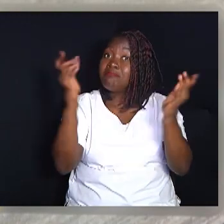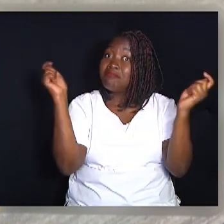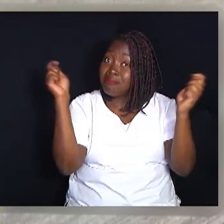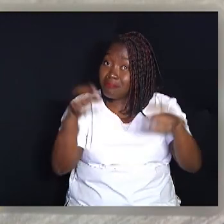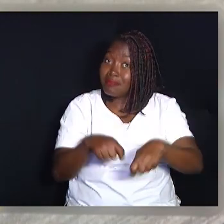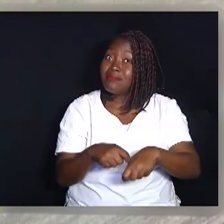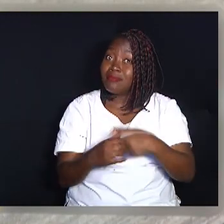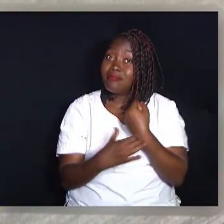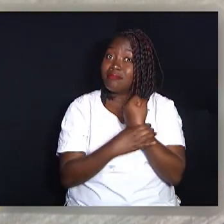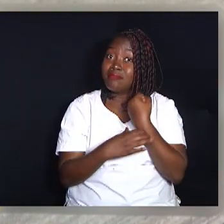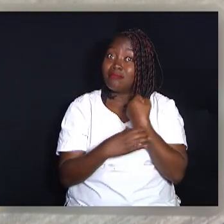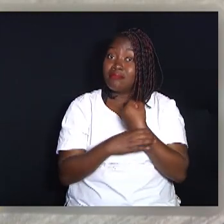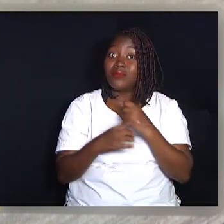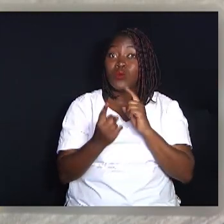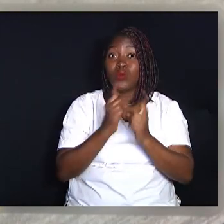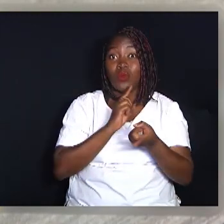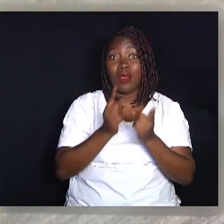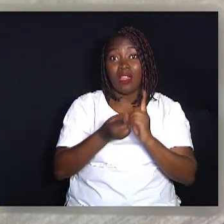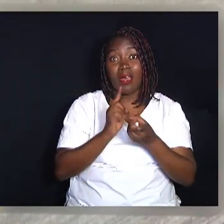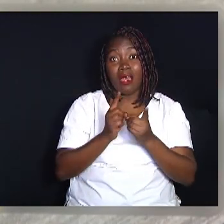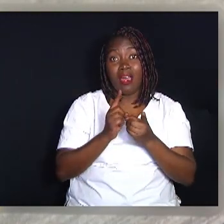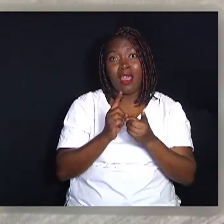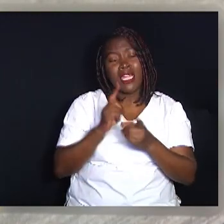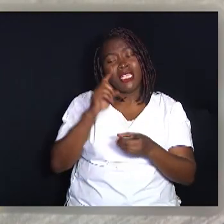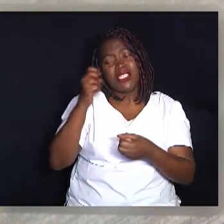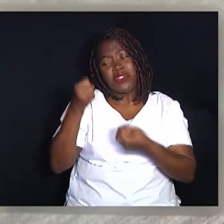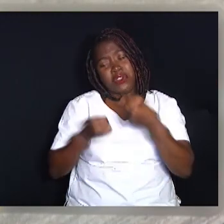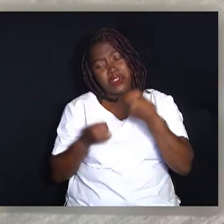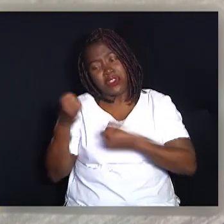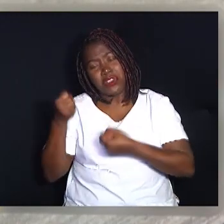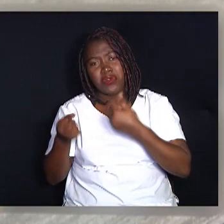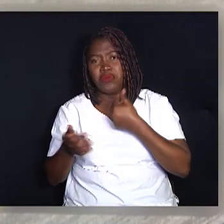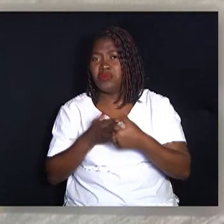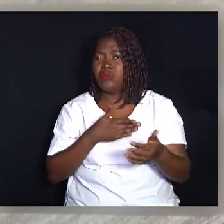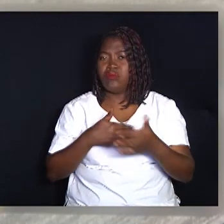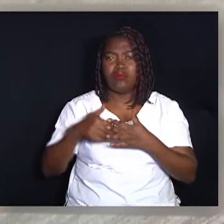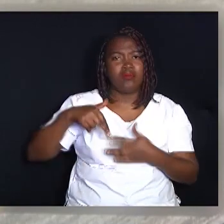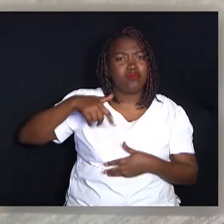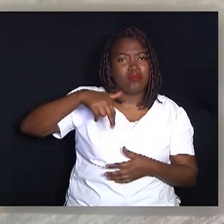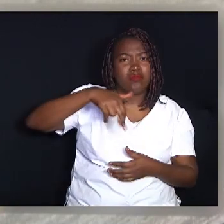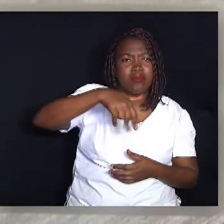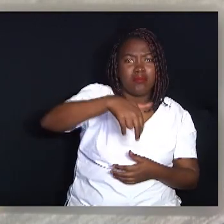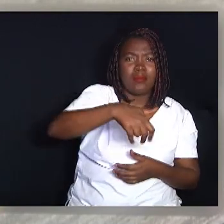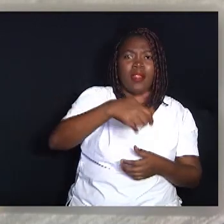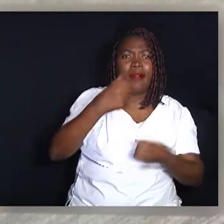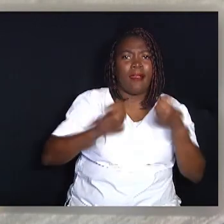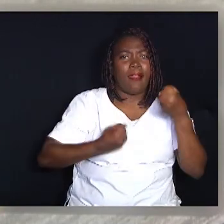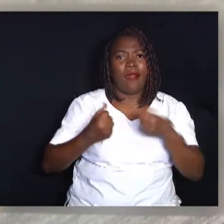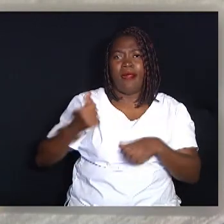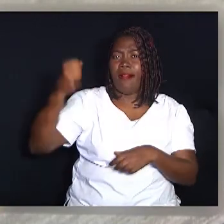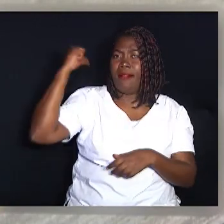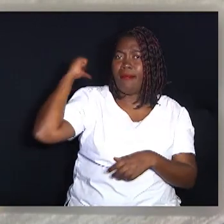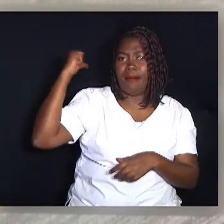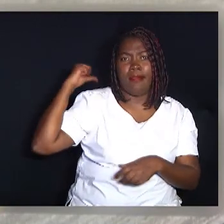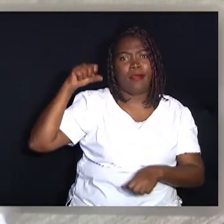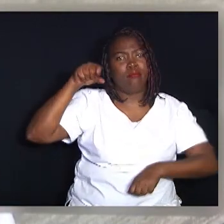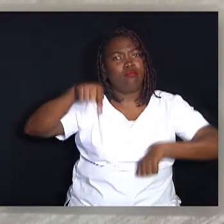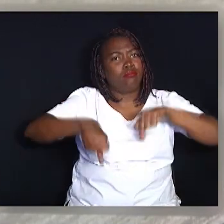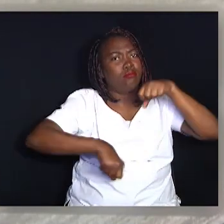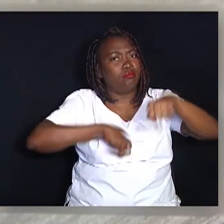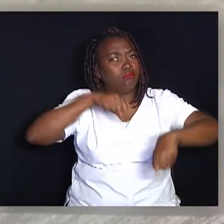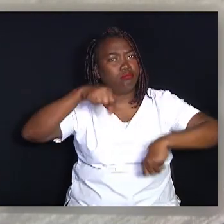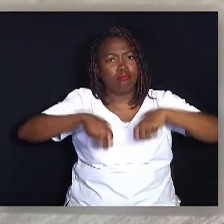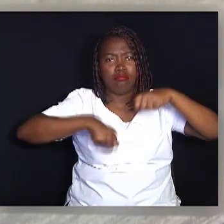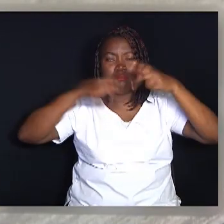no trânsito, seja dirigindo, seja como pedestre, seja como passageiro, seja como ciclista. Então,